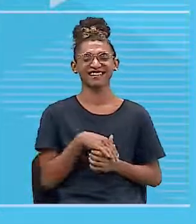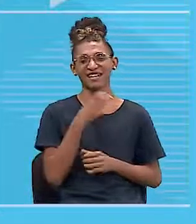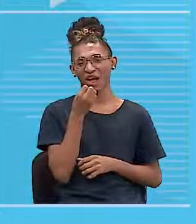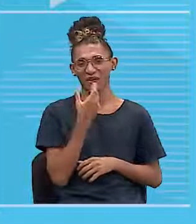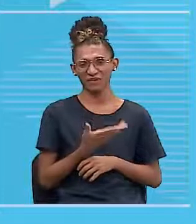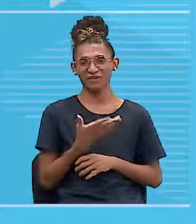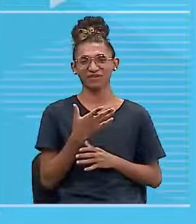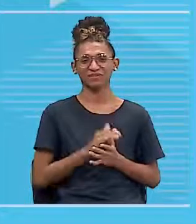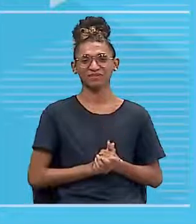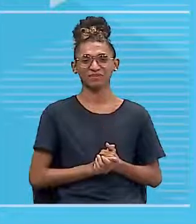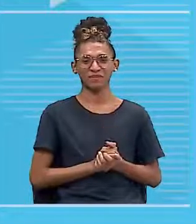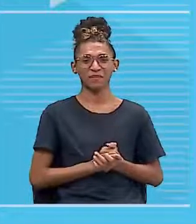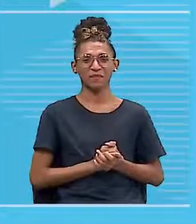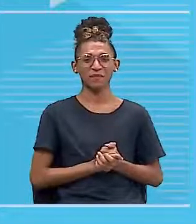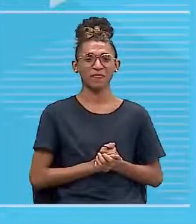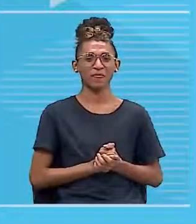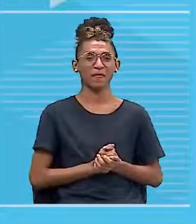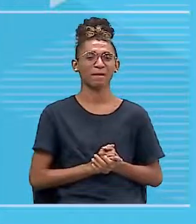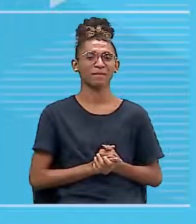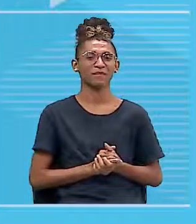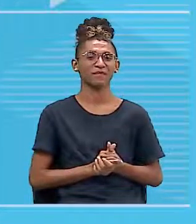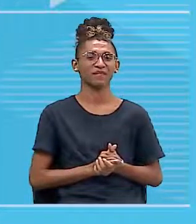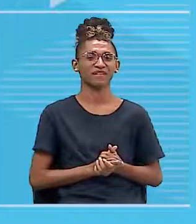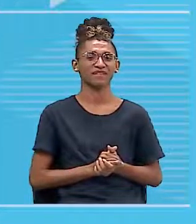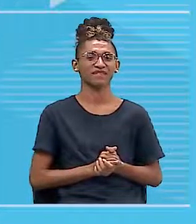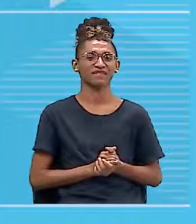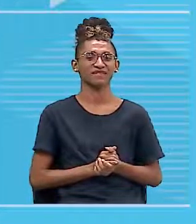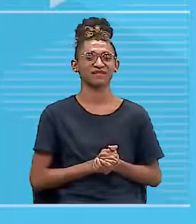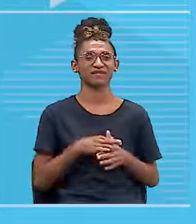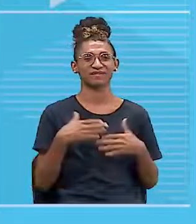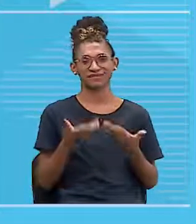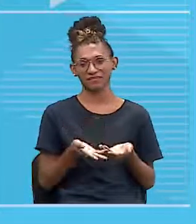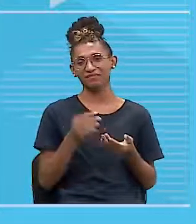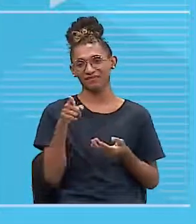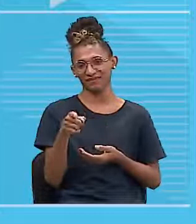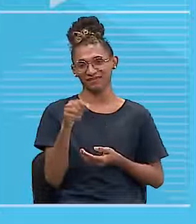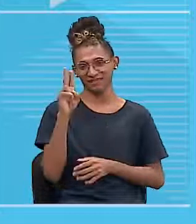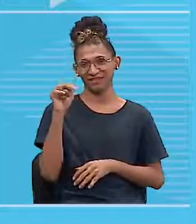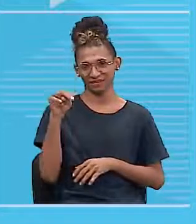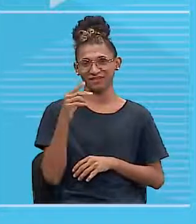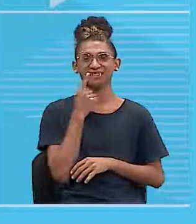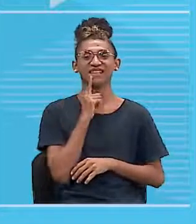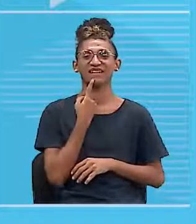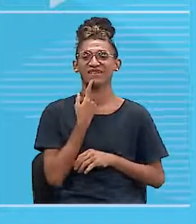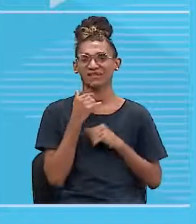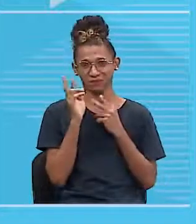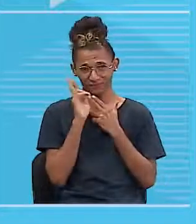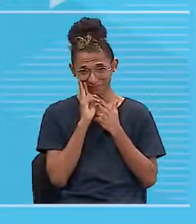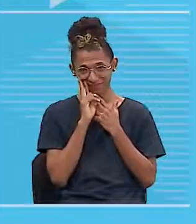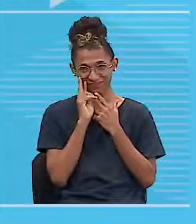tu é doido Só falta você dizer que nunca babou dormindo